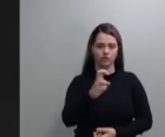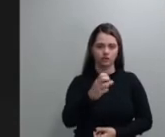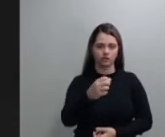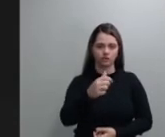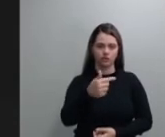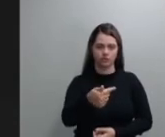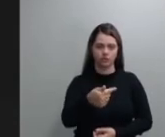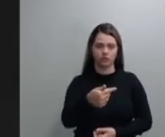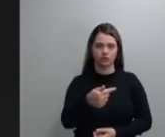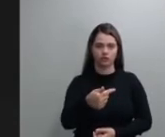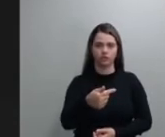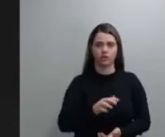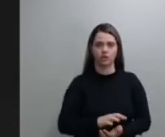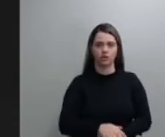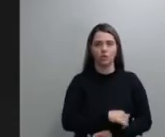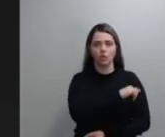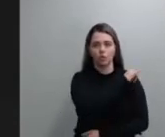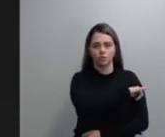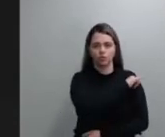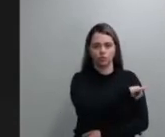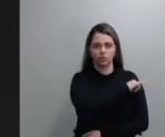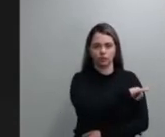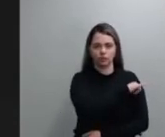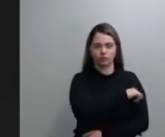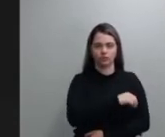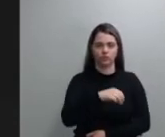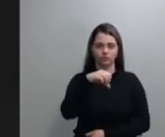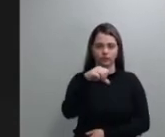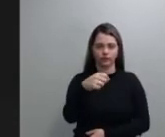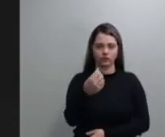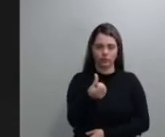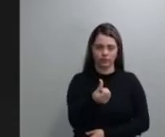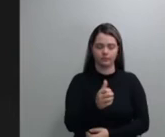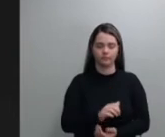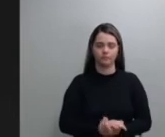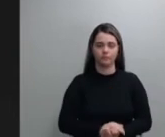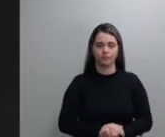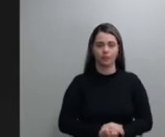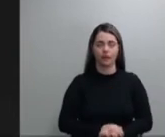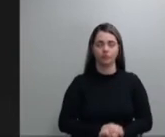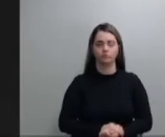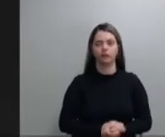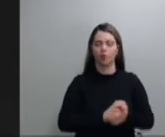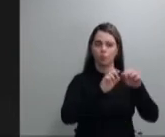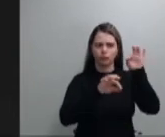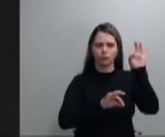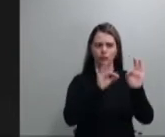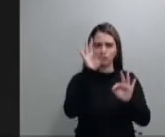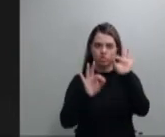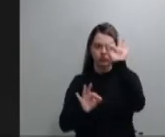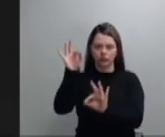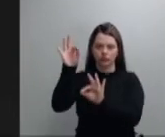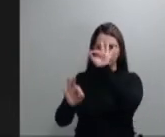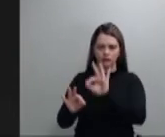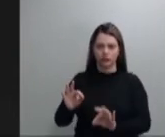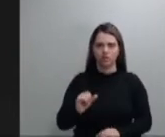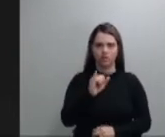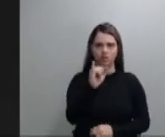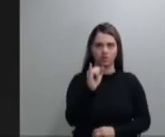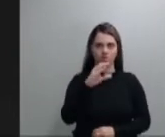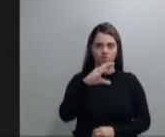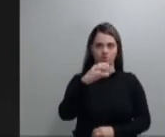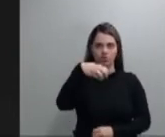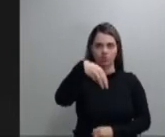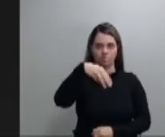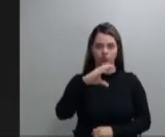do Rio de Janeiro mas sim no reconhecimento da inexigibilidade do ICMS trata-se na verdade da